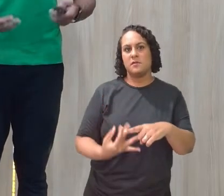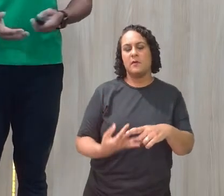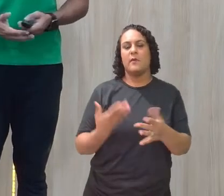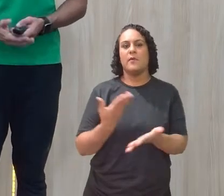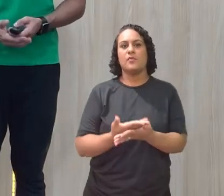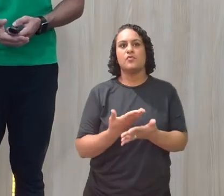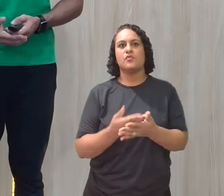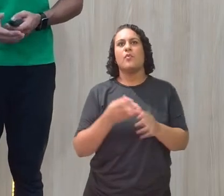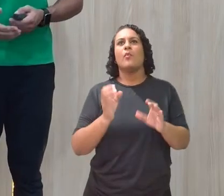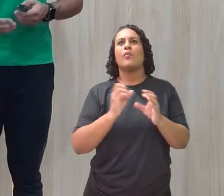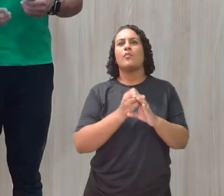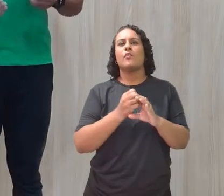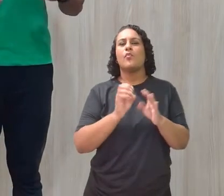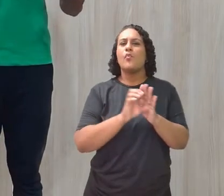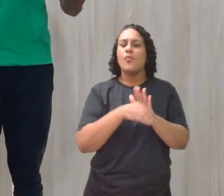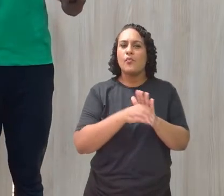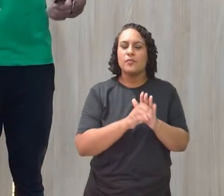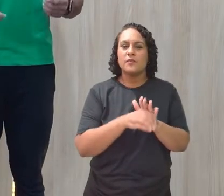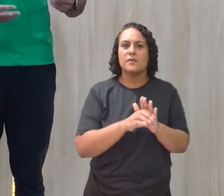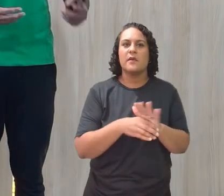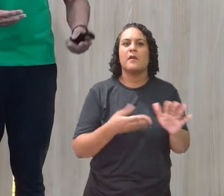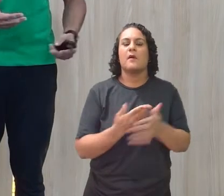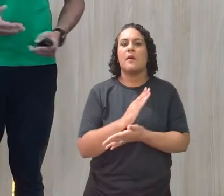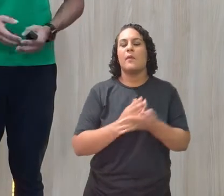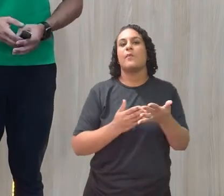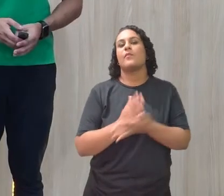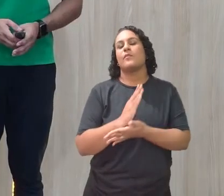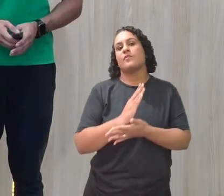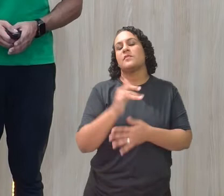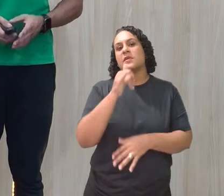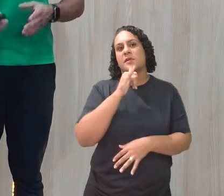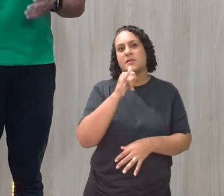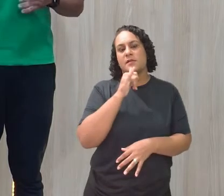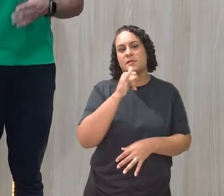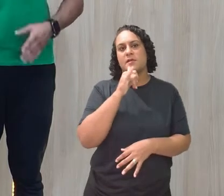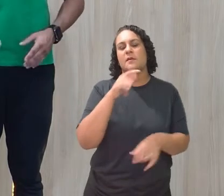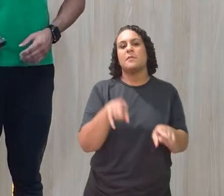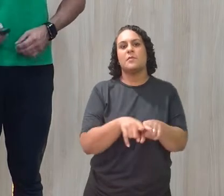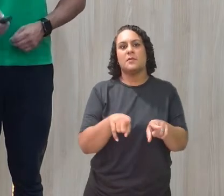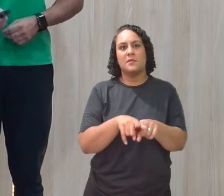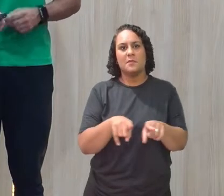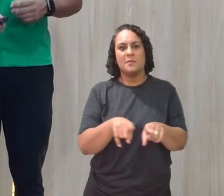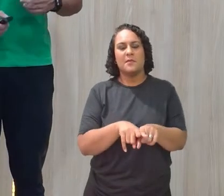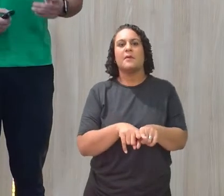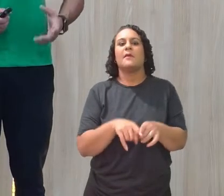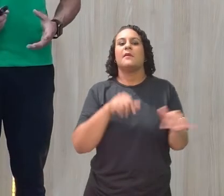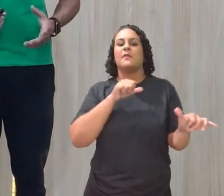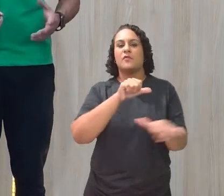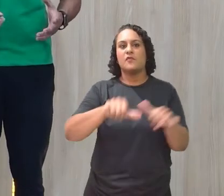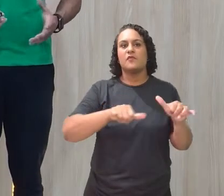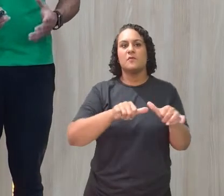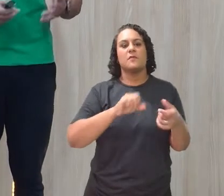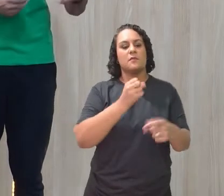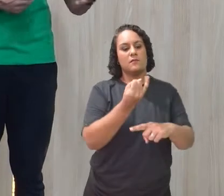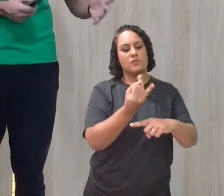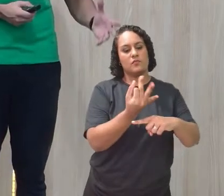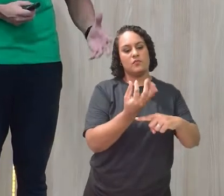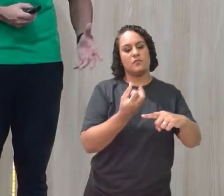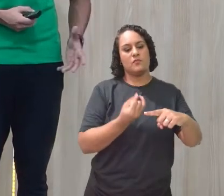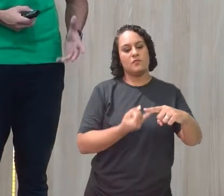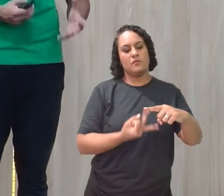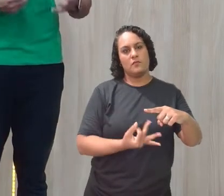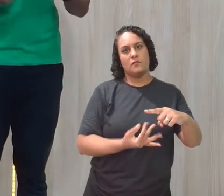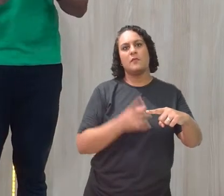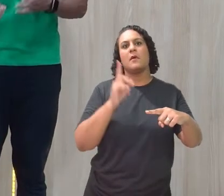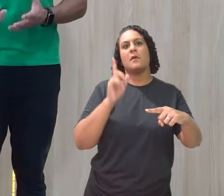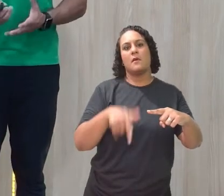da definição, vimos também alguns exemplos de frações equivalentes, transformação de fração ordinária